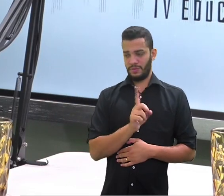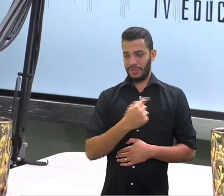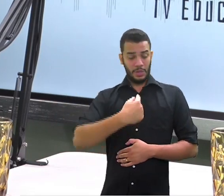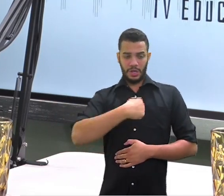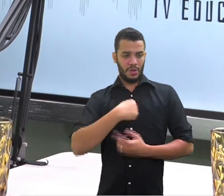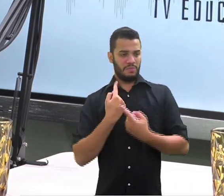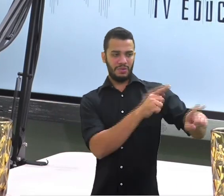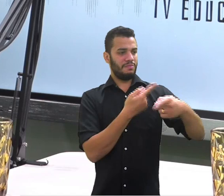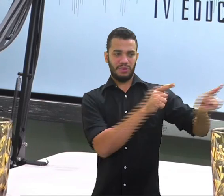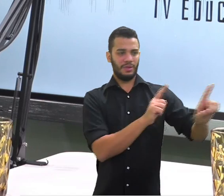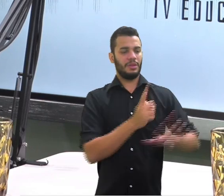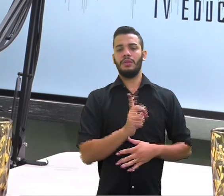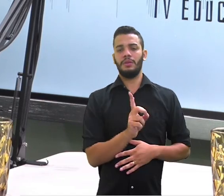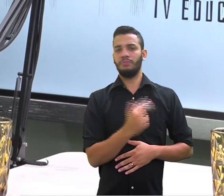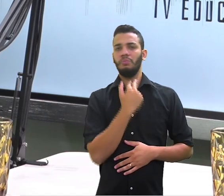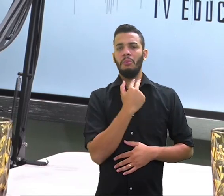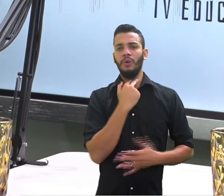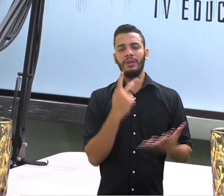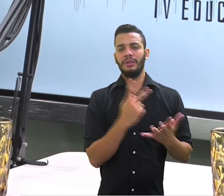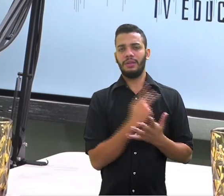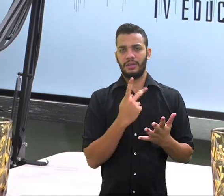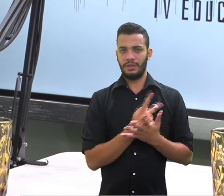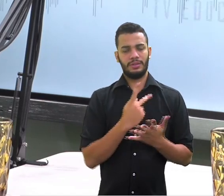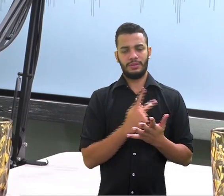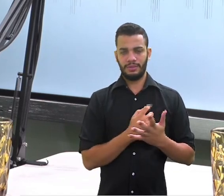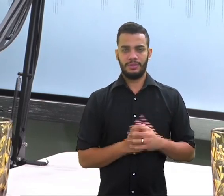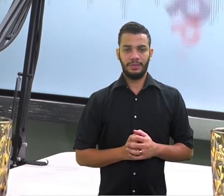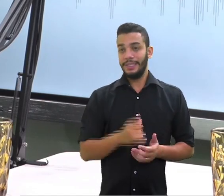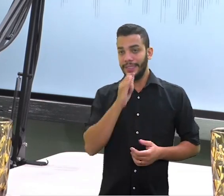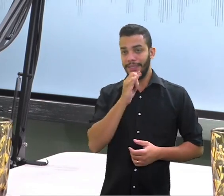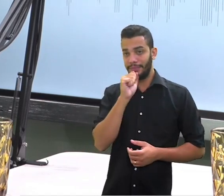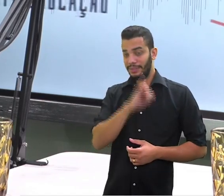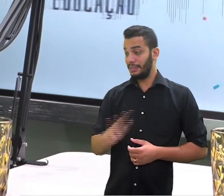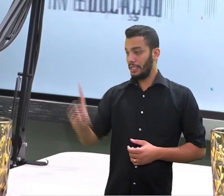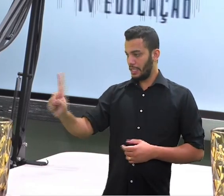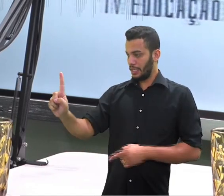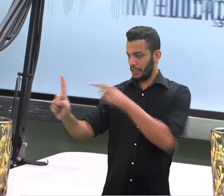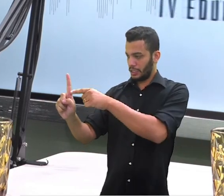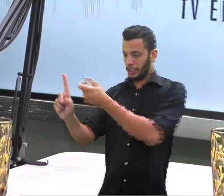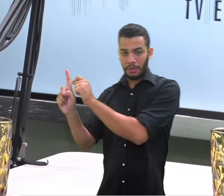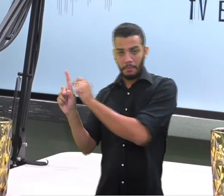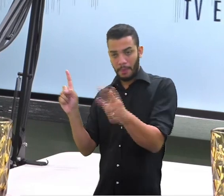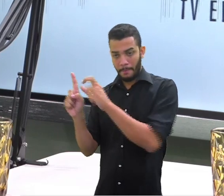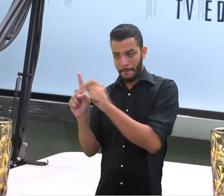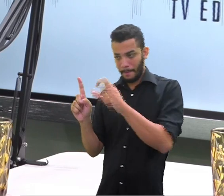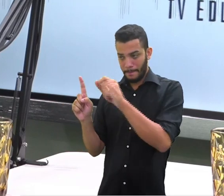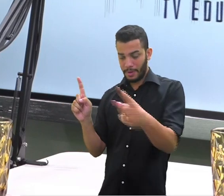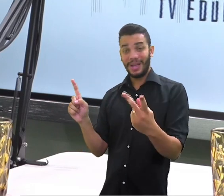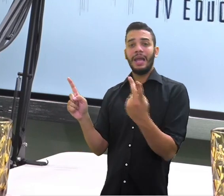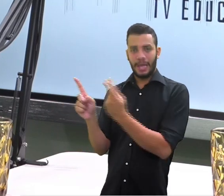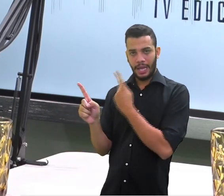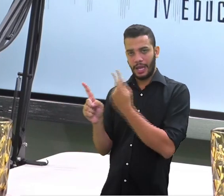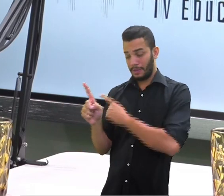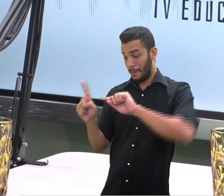conscientização, daquele que faz, mas daqueles também que aplaudem esse erro, que também participam dessa agressão. Se